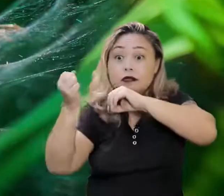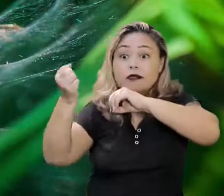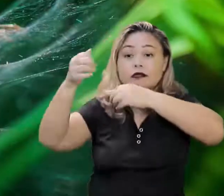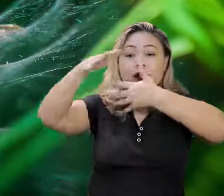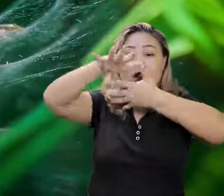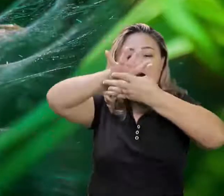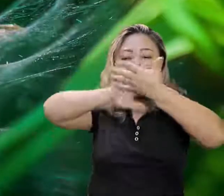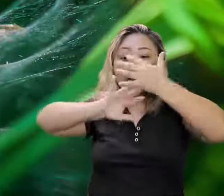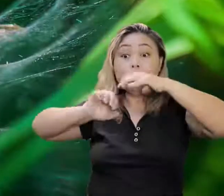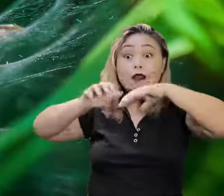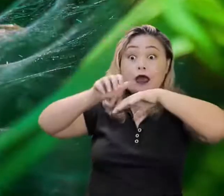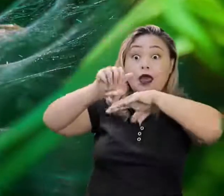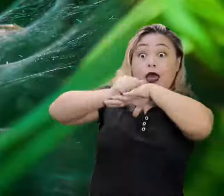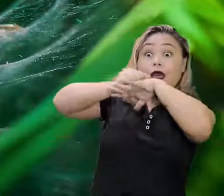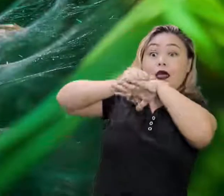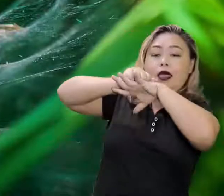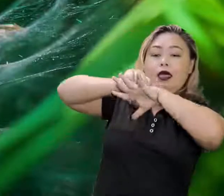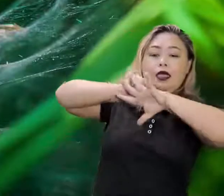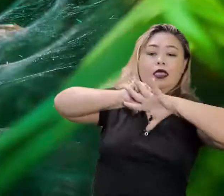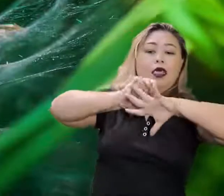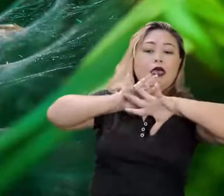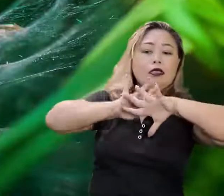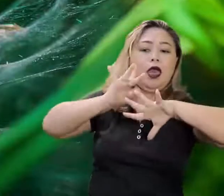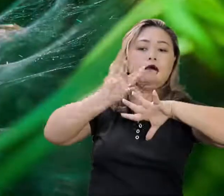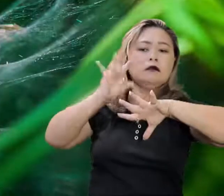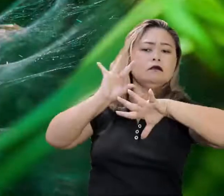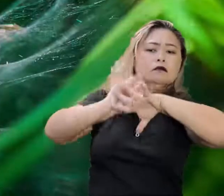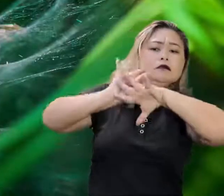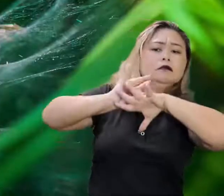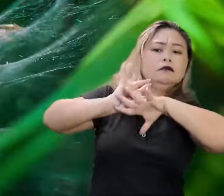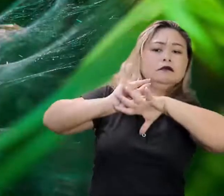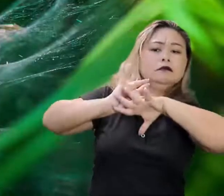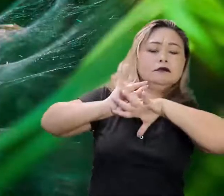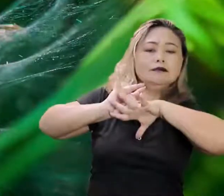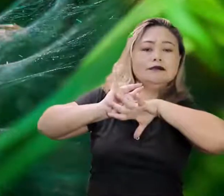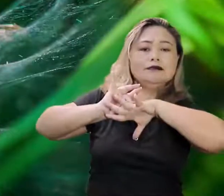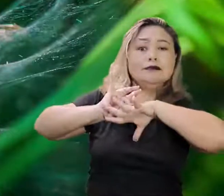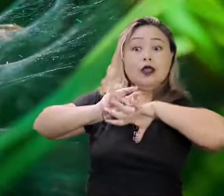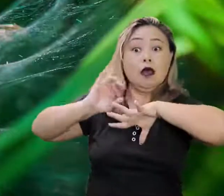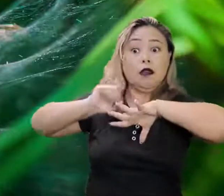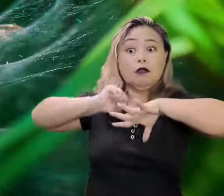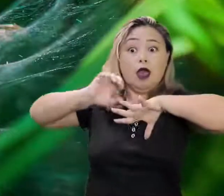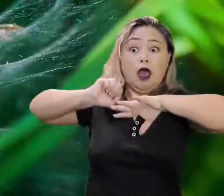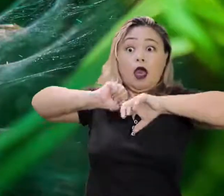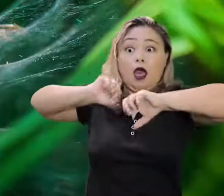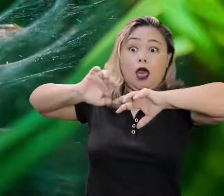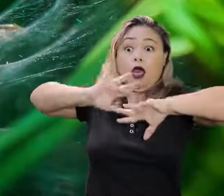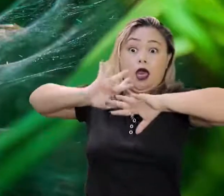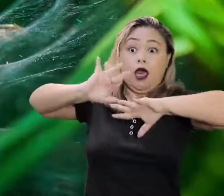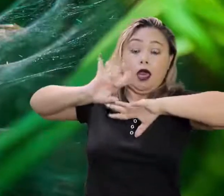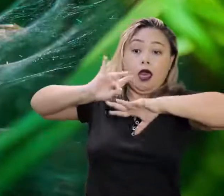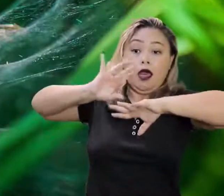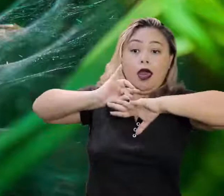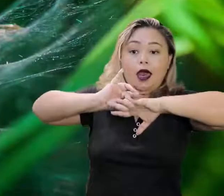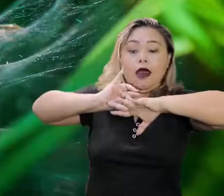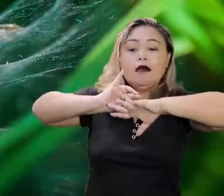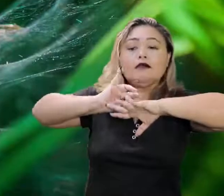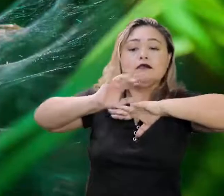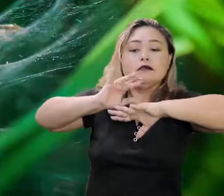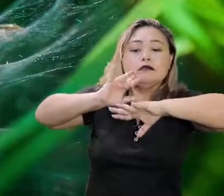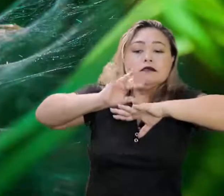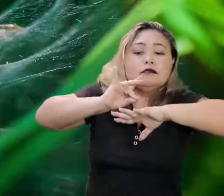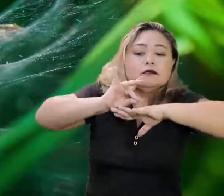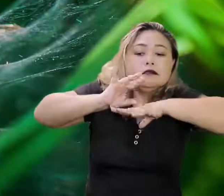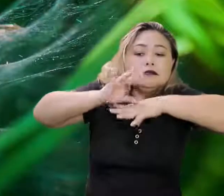cair na sua teia, vão ficar presos, porque essa teia, ela gruda, né? E eles, quanto mais eles se debatem para sair, mais eles vão